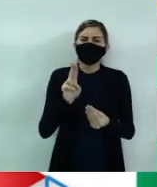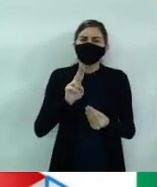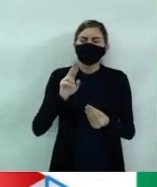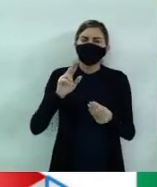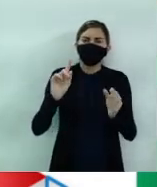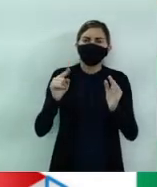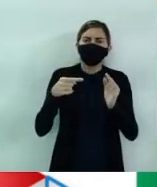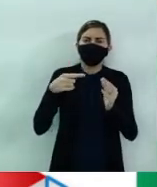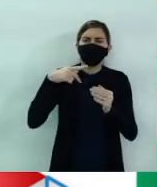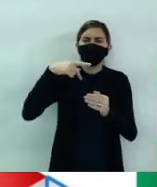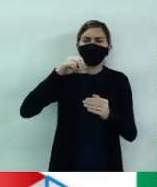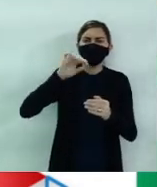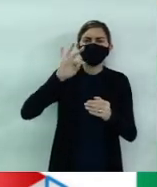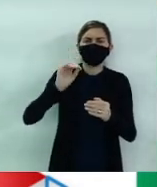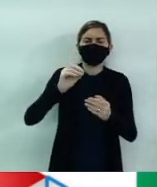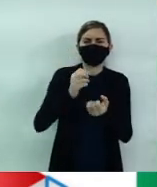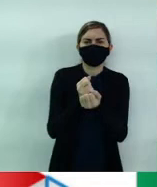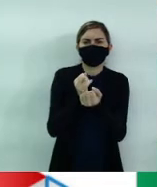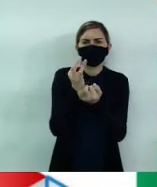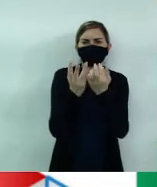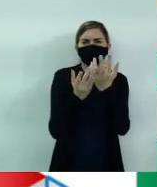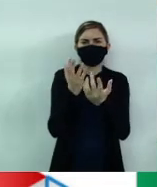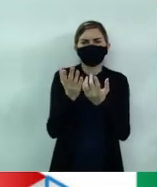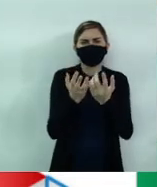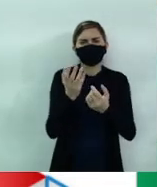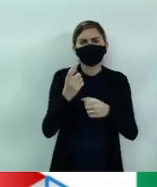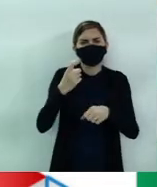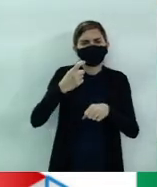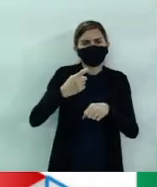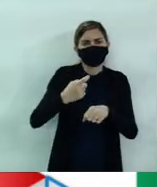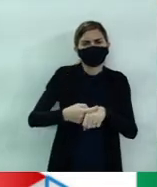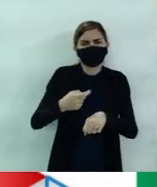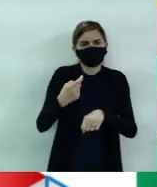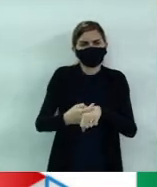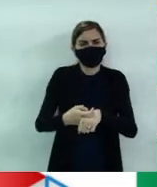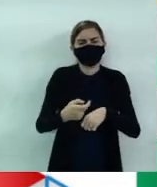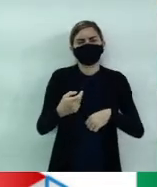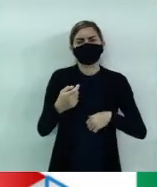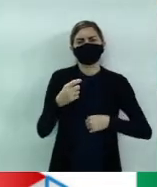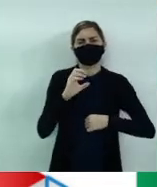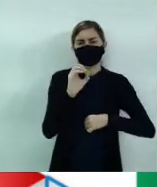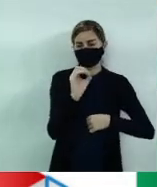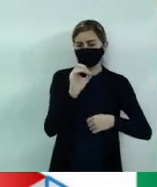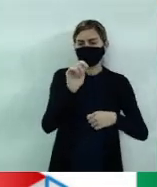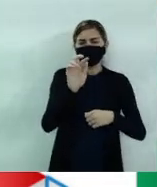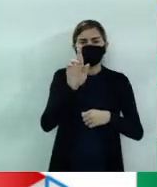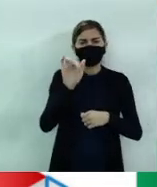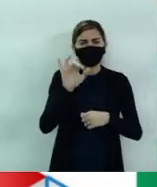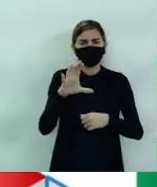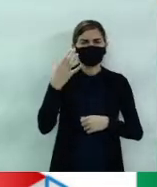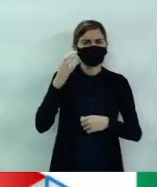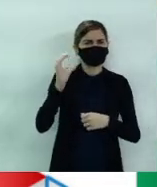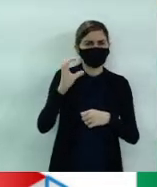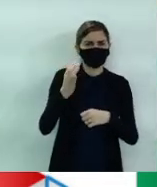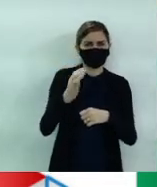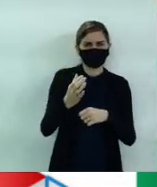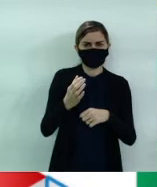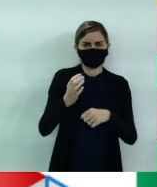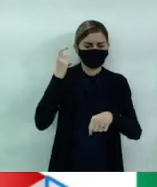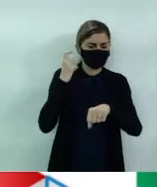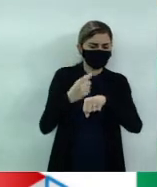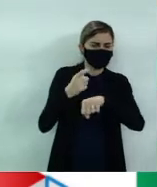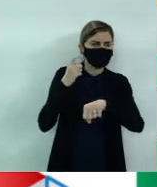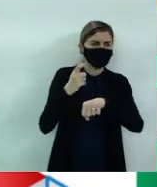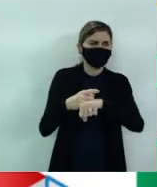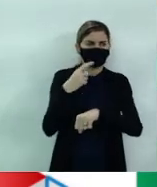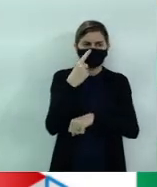ponto de fusão, ou seja, no estado sólido, que é a 0 graus Celsius. Nesse estado